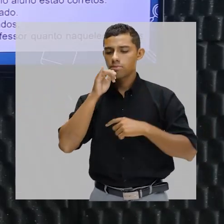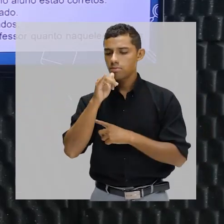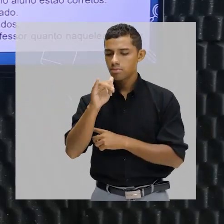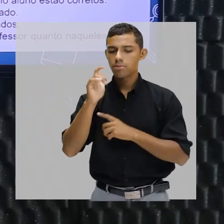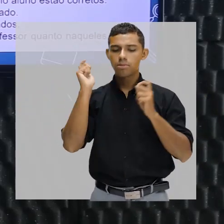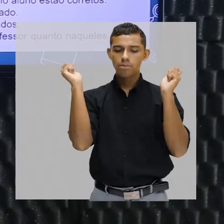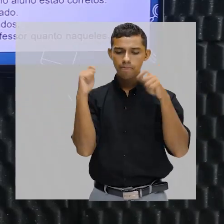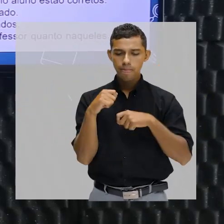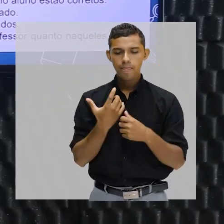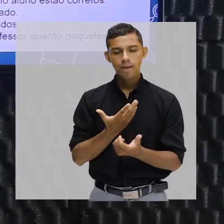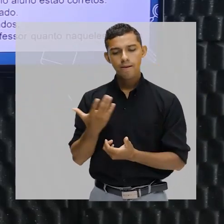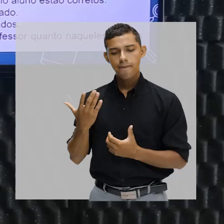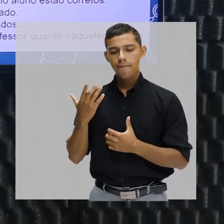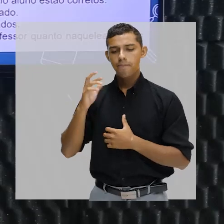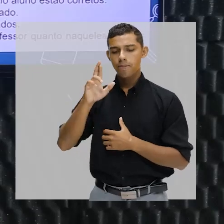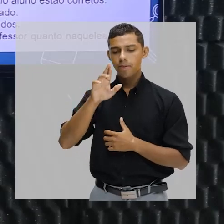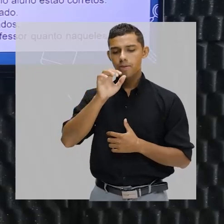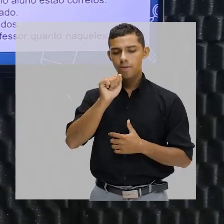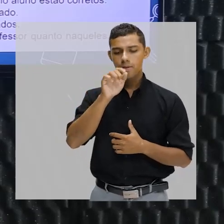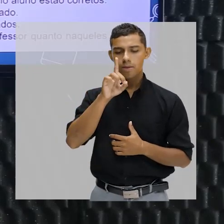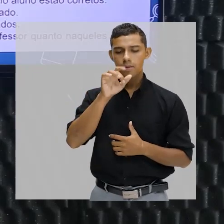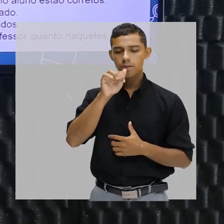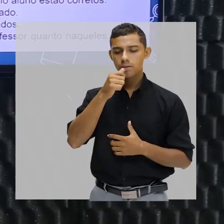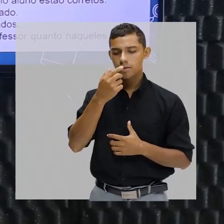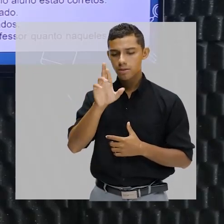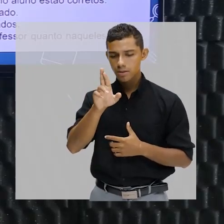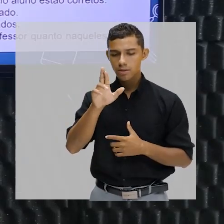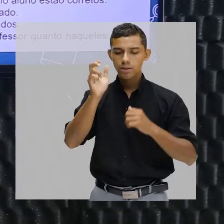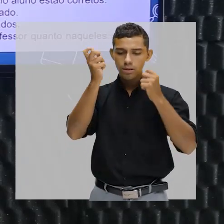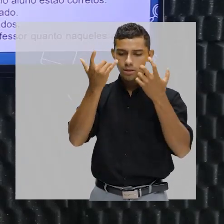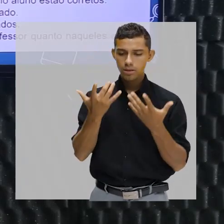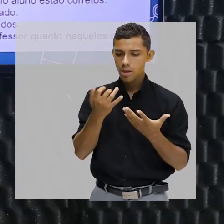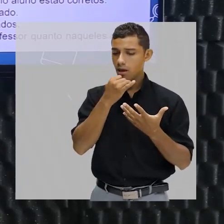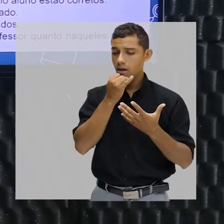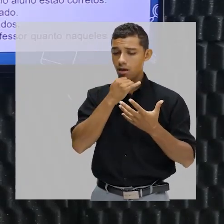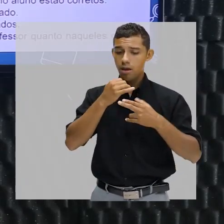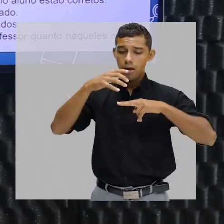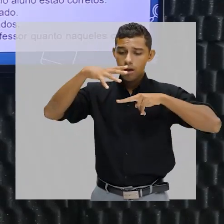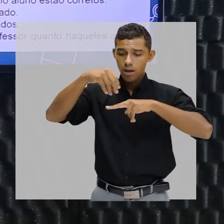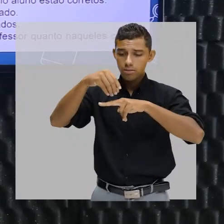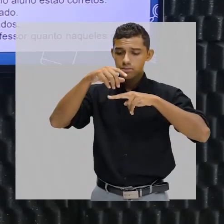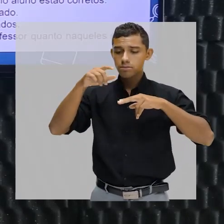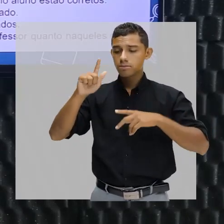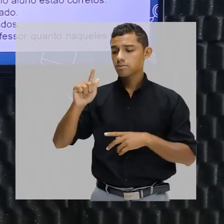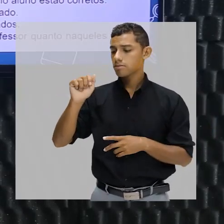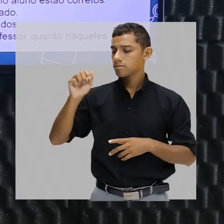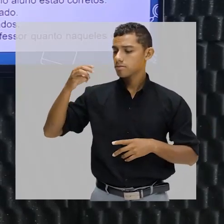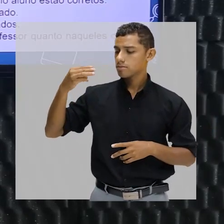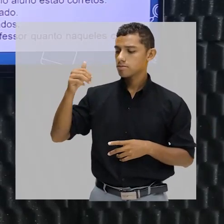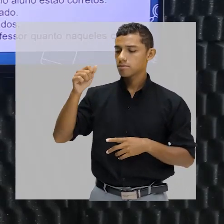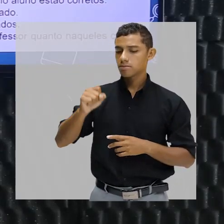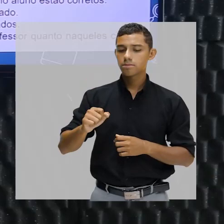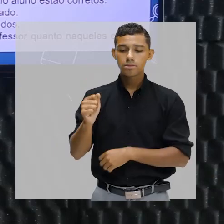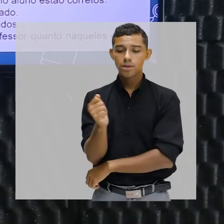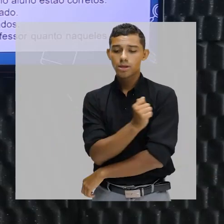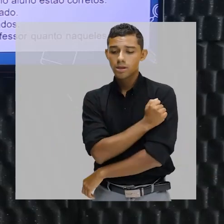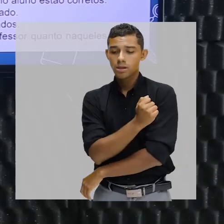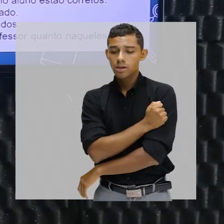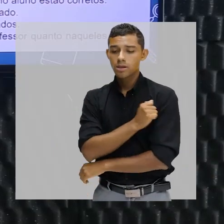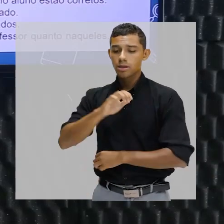luz, a onda de radar, os raios-x e os raios gama. Tá ok? O aluno completa